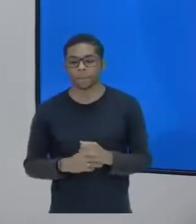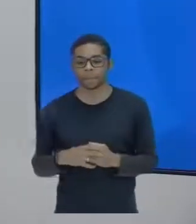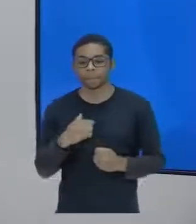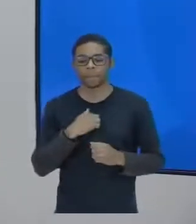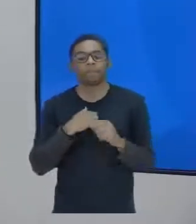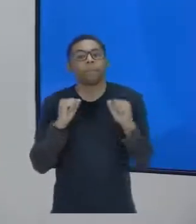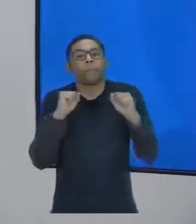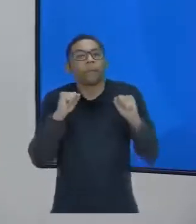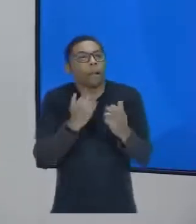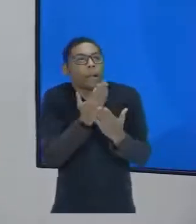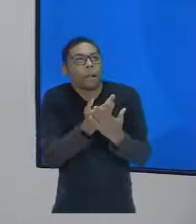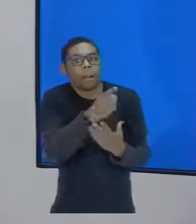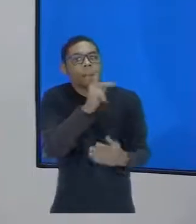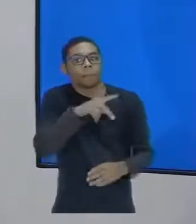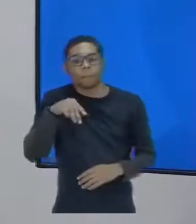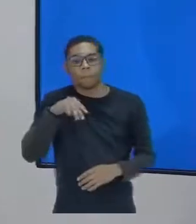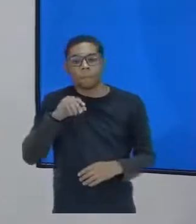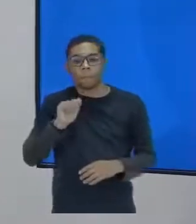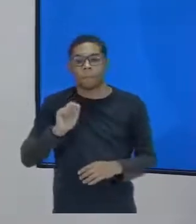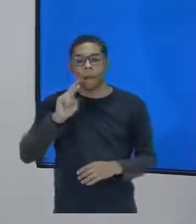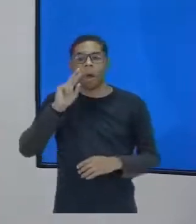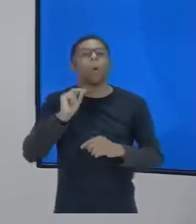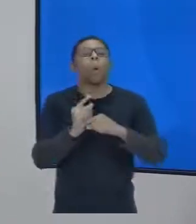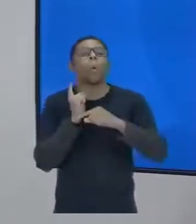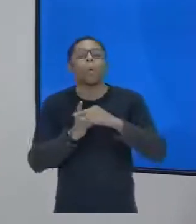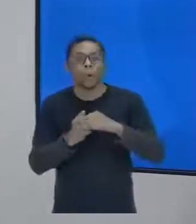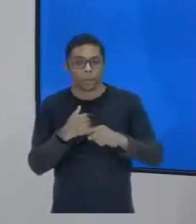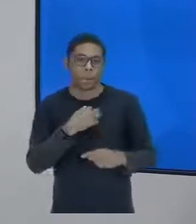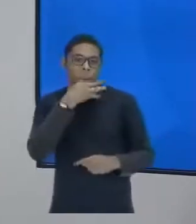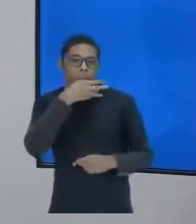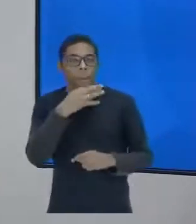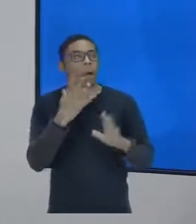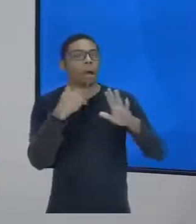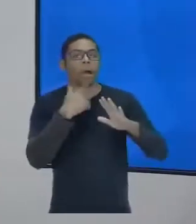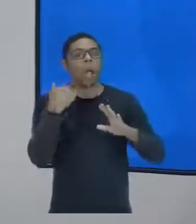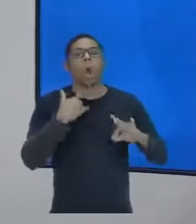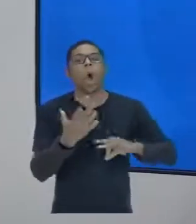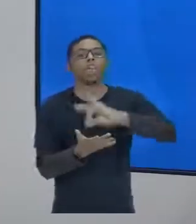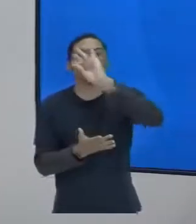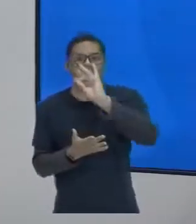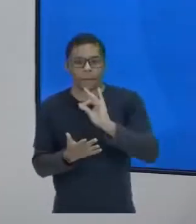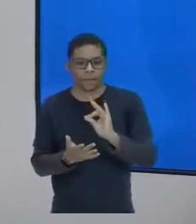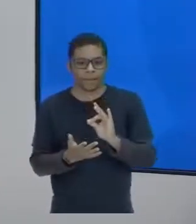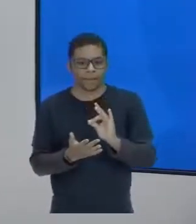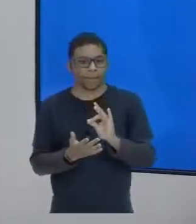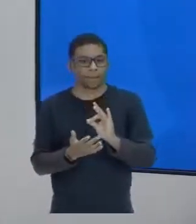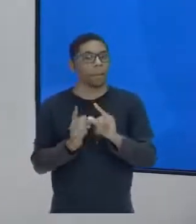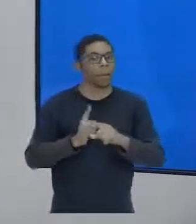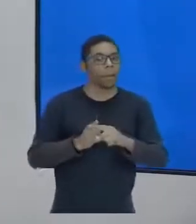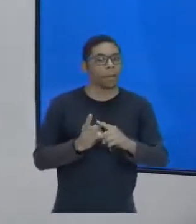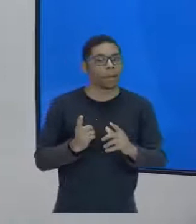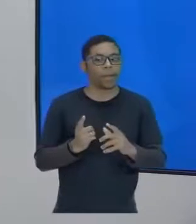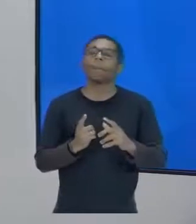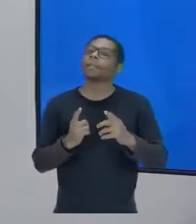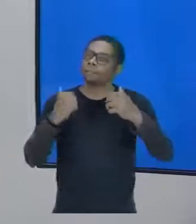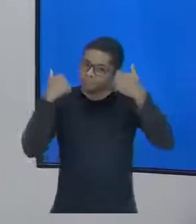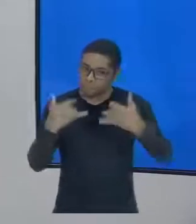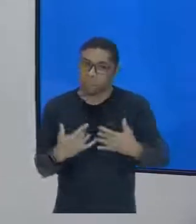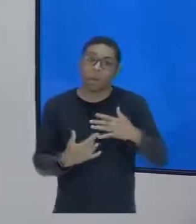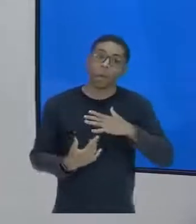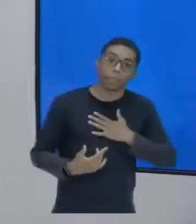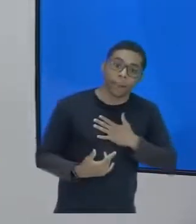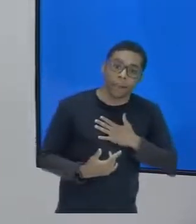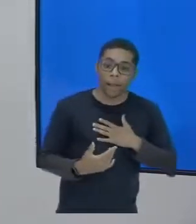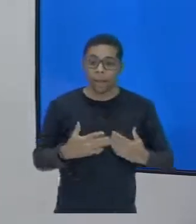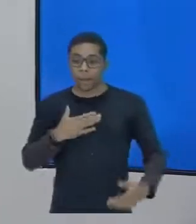do professor Mauro. Então, por quê? Os argumentos. Eu odiei a aula do professor Mauro. Os argumentos. Ou seja, gostar e não gostar